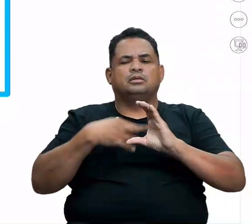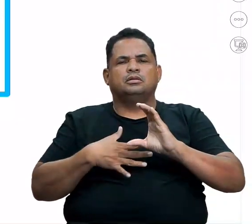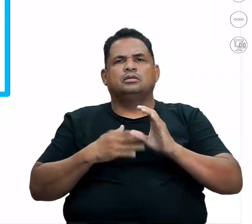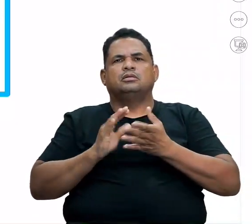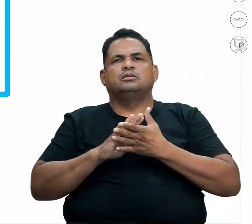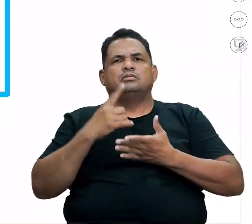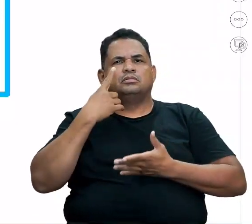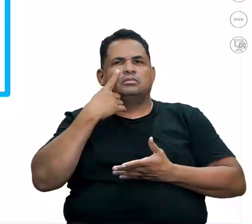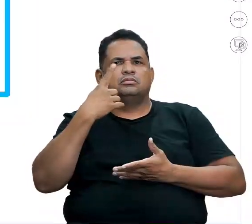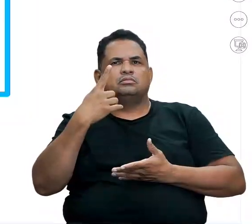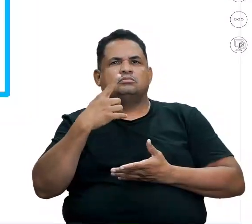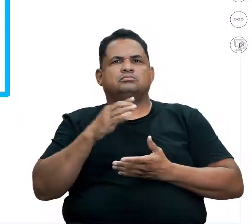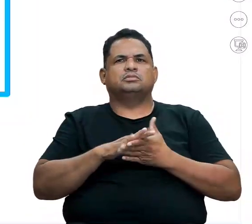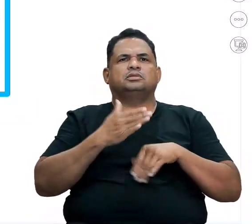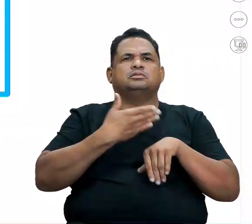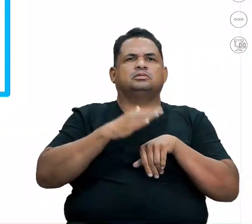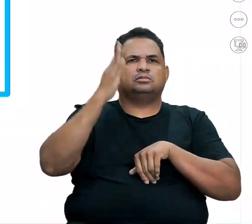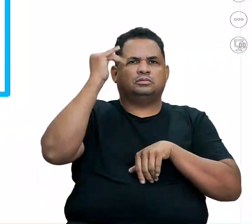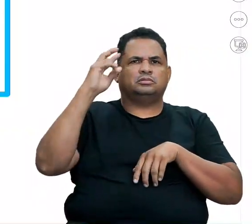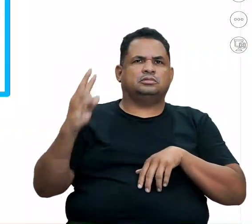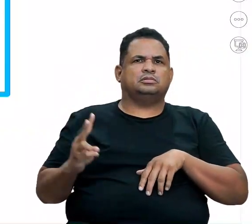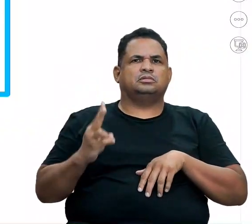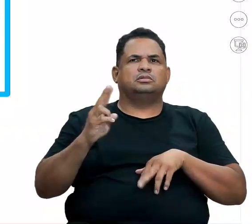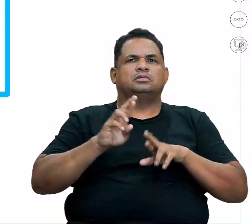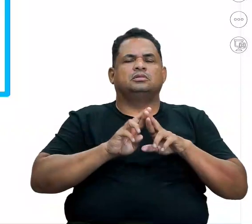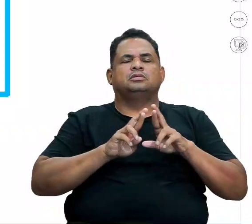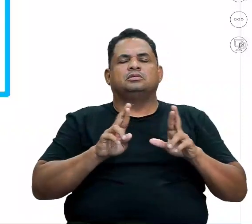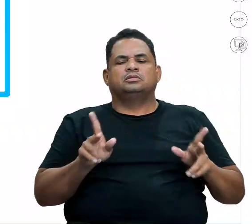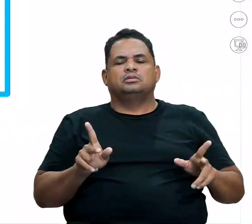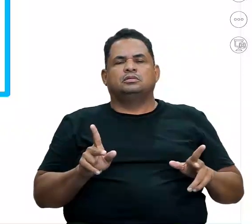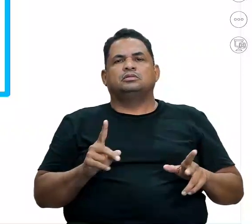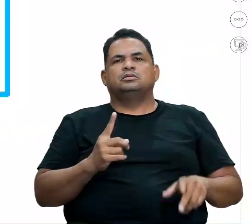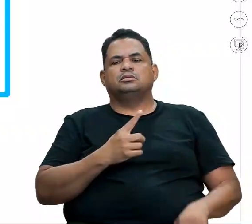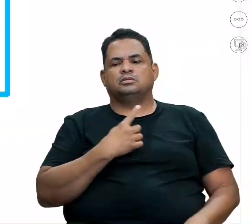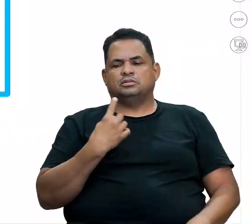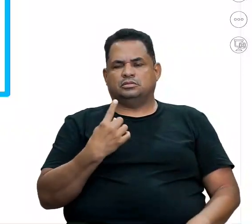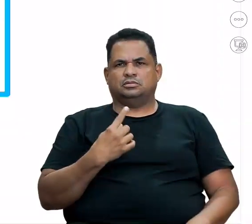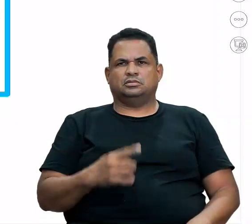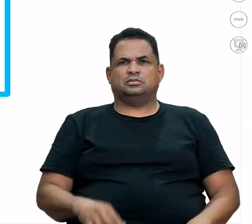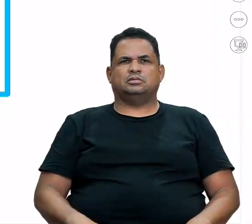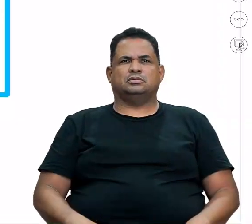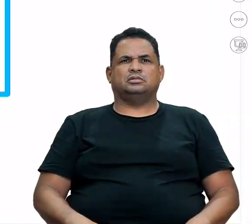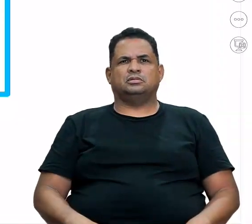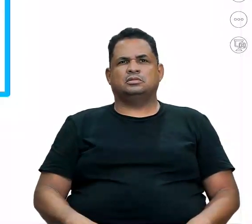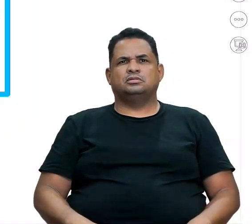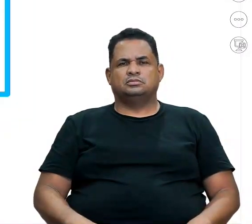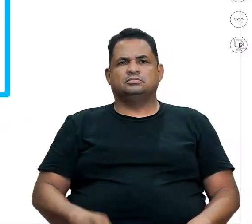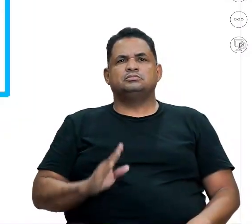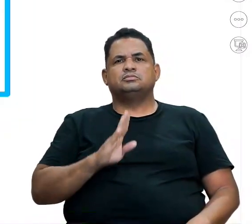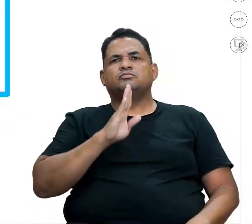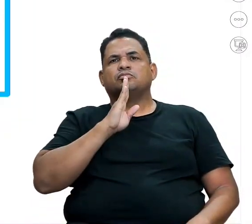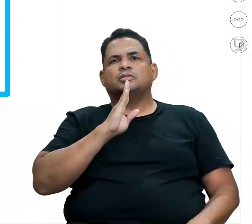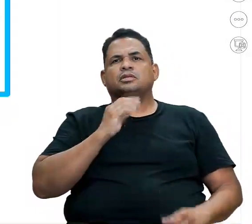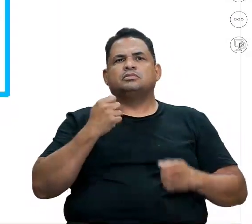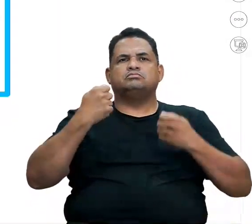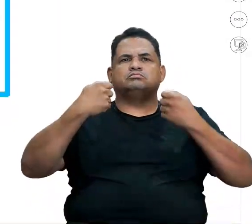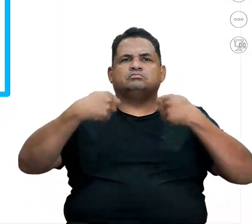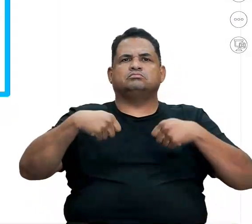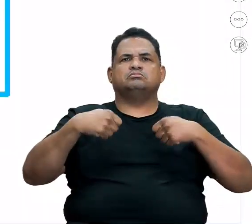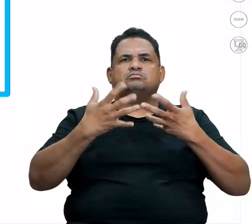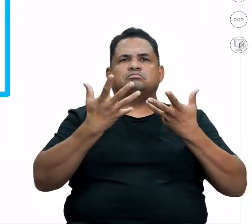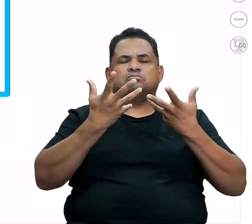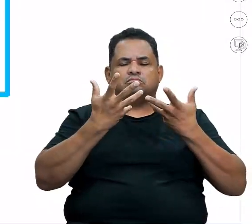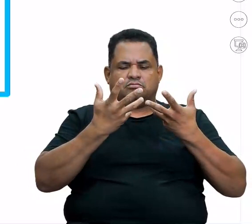possui práticas, saberes, valores e normas distintos dos nossos. É esse reconhecimento, tá, gente, que